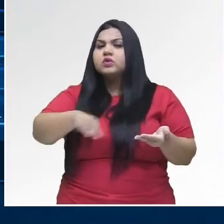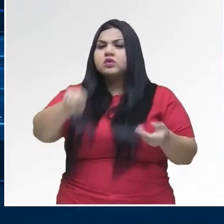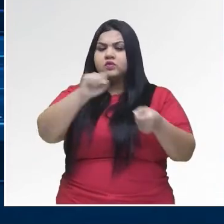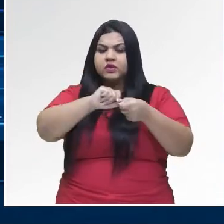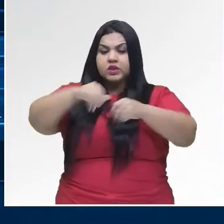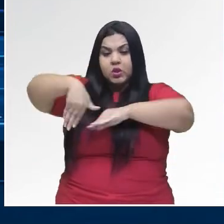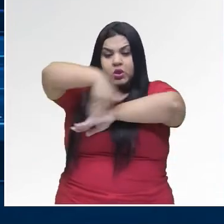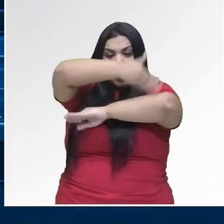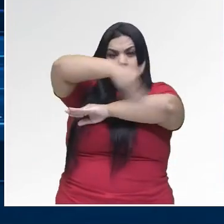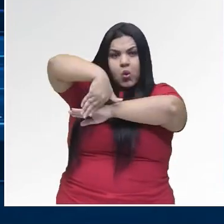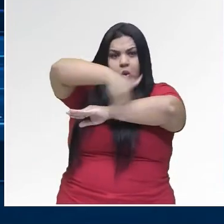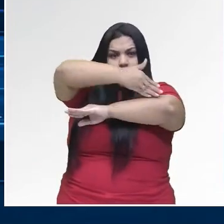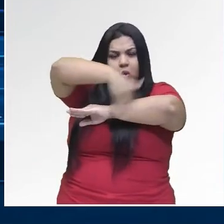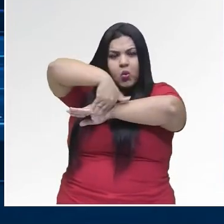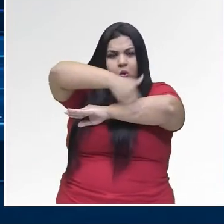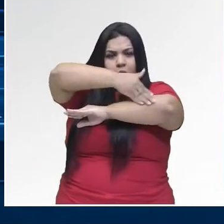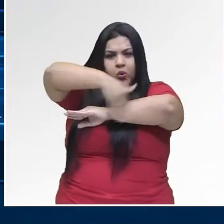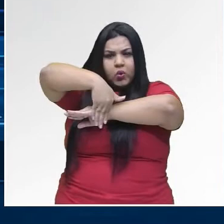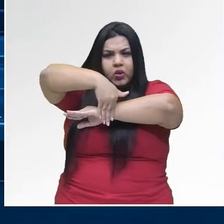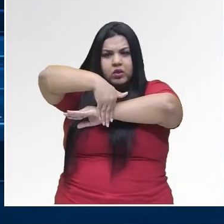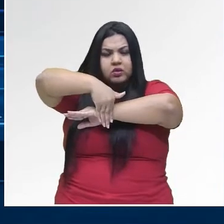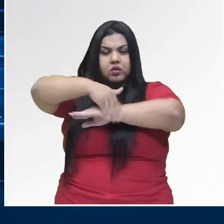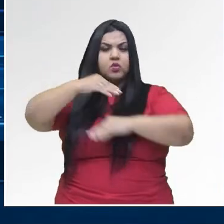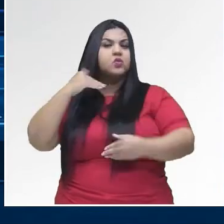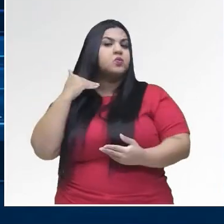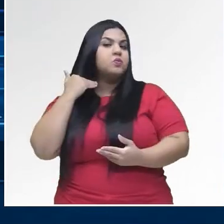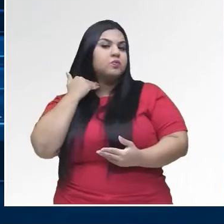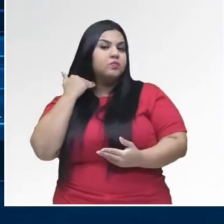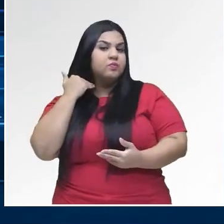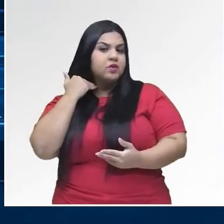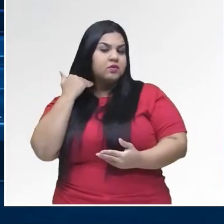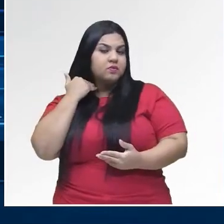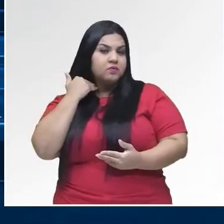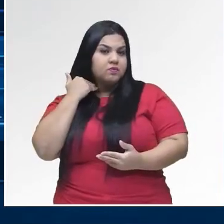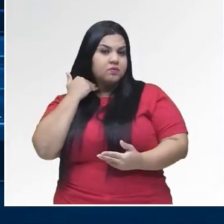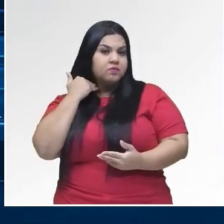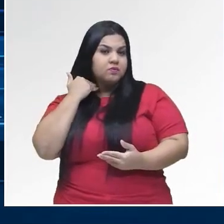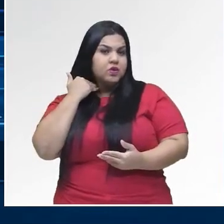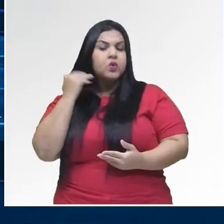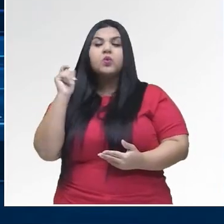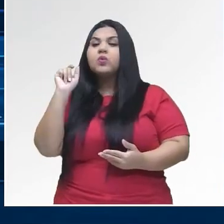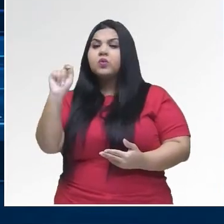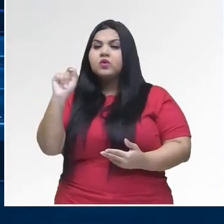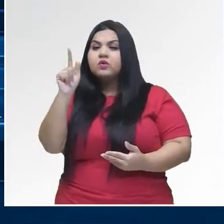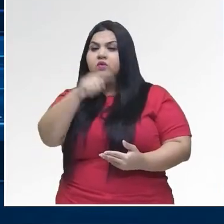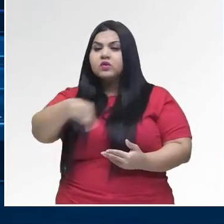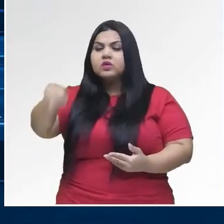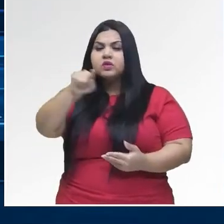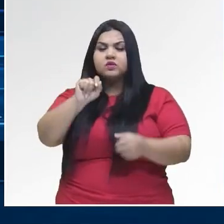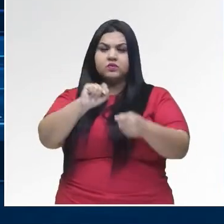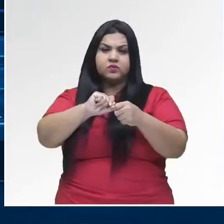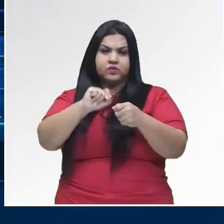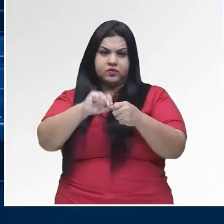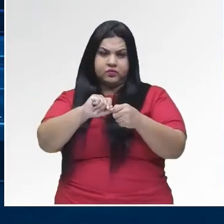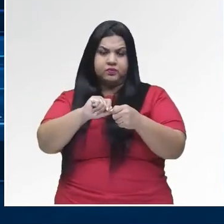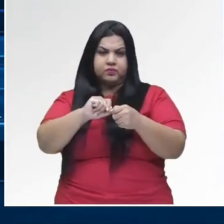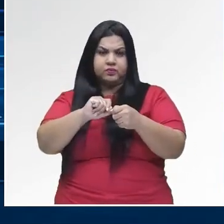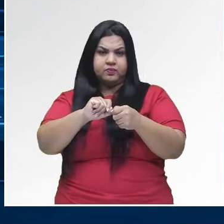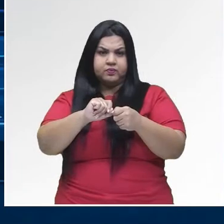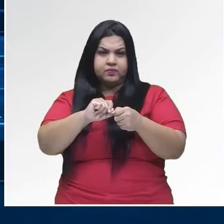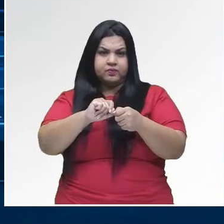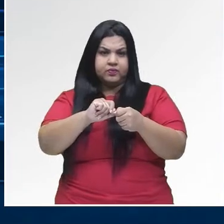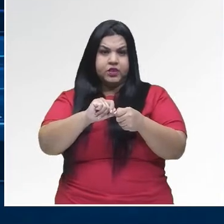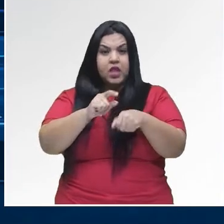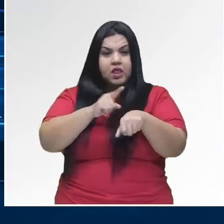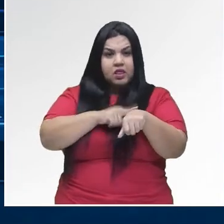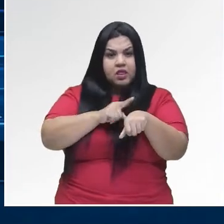rua? O que vocês fariam num banco? O que vocês fariam, né, na hora